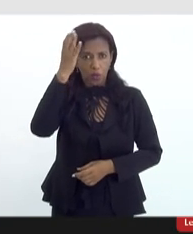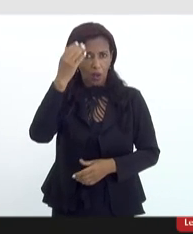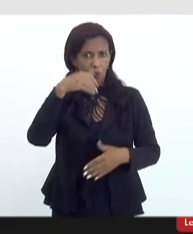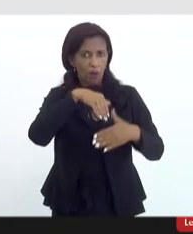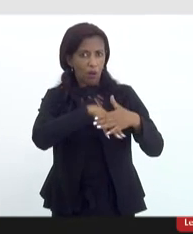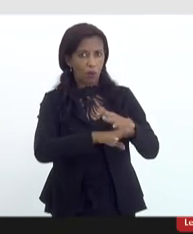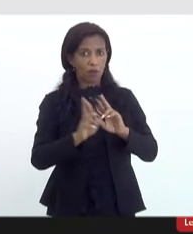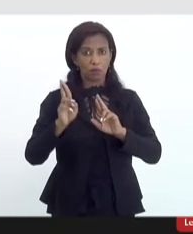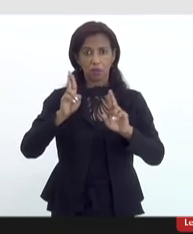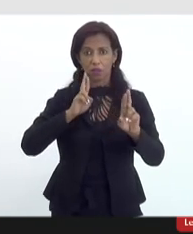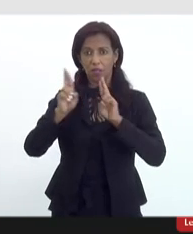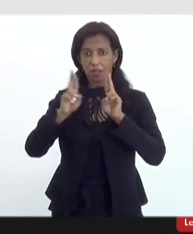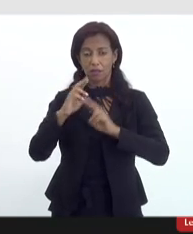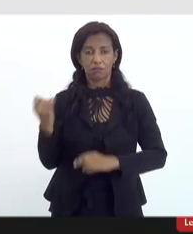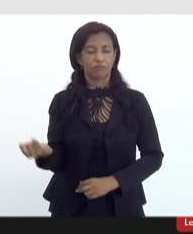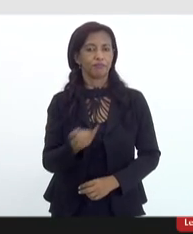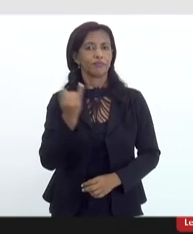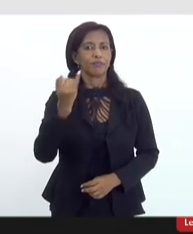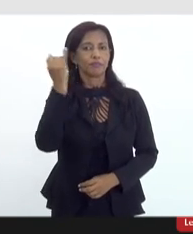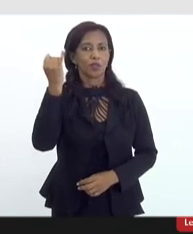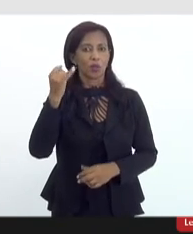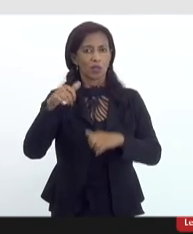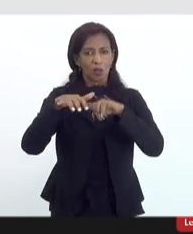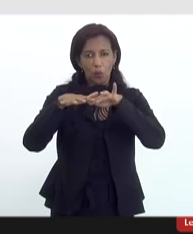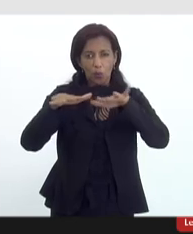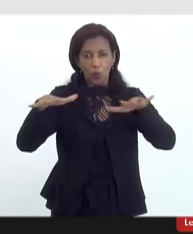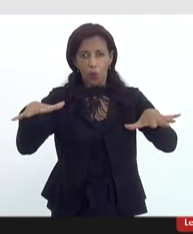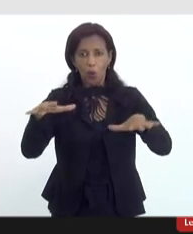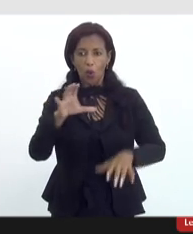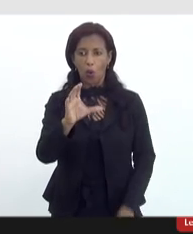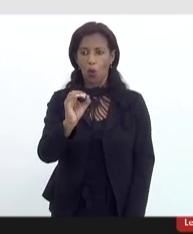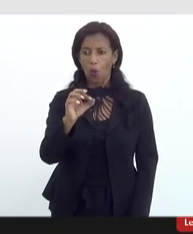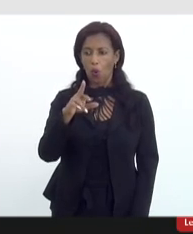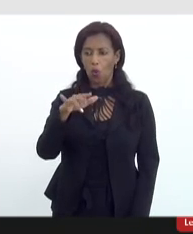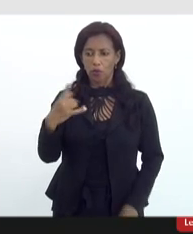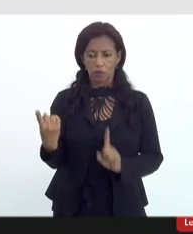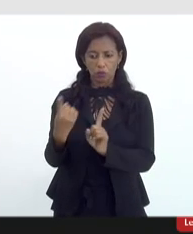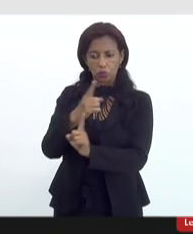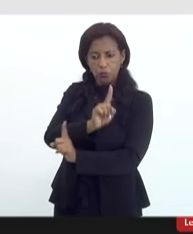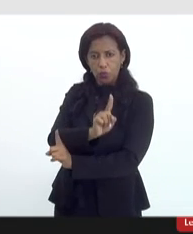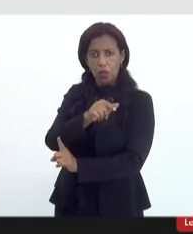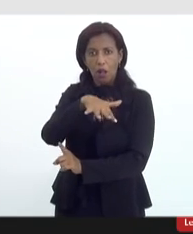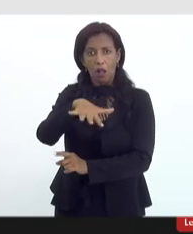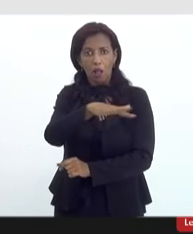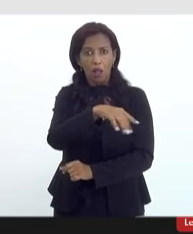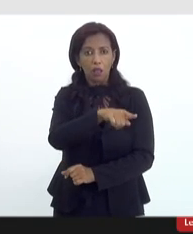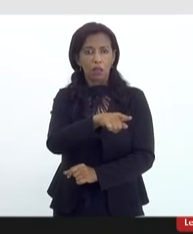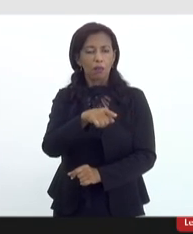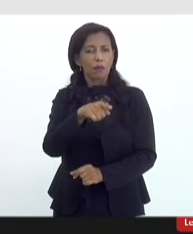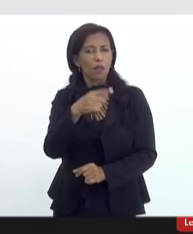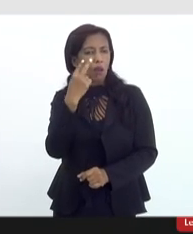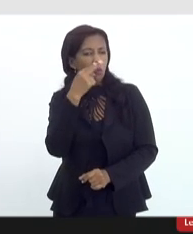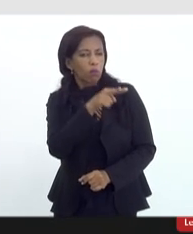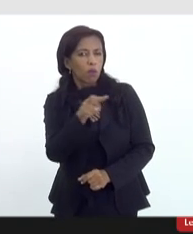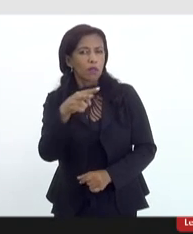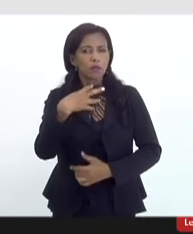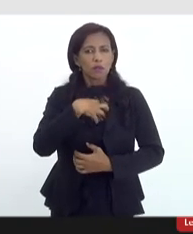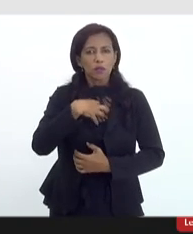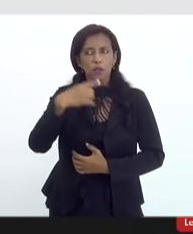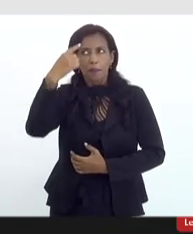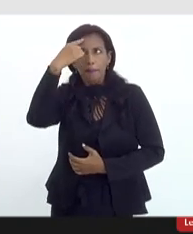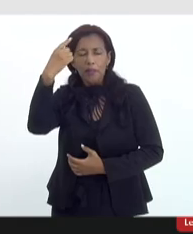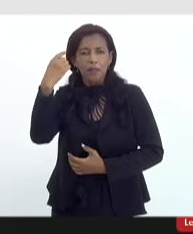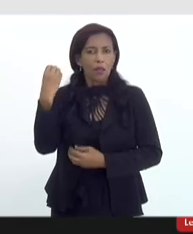uma relação importante com essa dimensão da colonialidade em contraposição ao modo de ver, de sentir, de